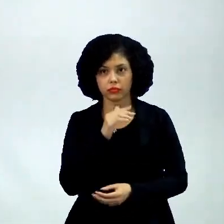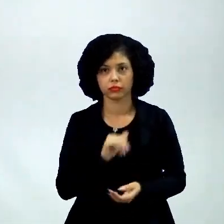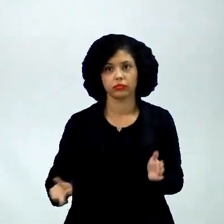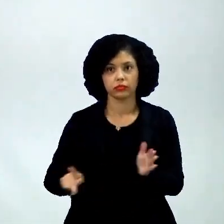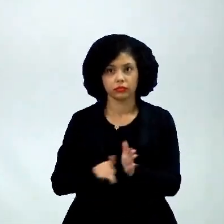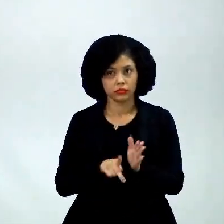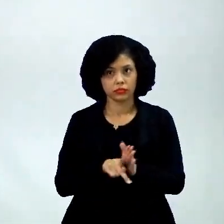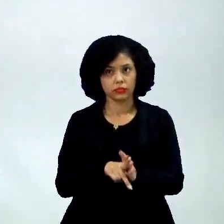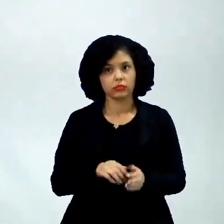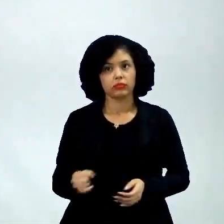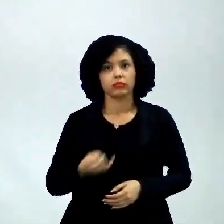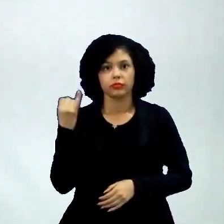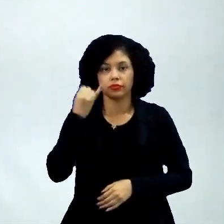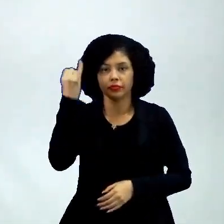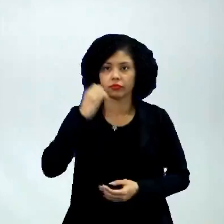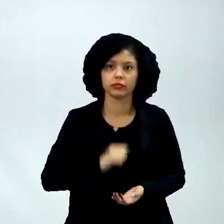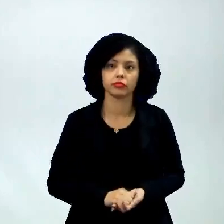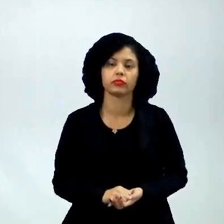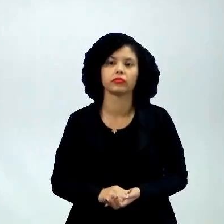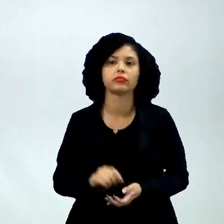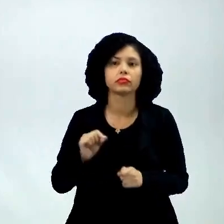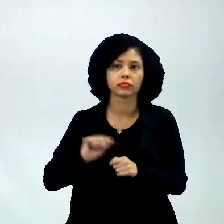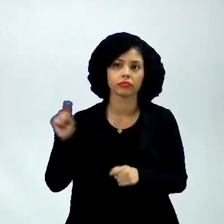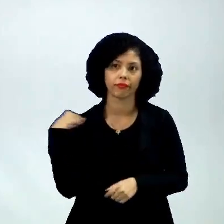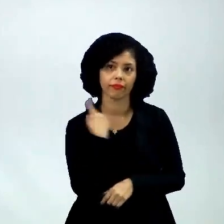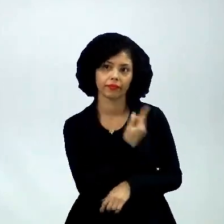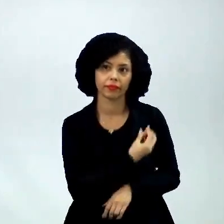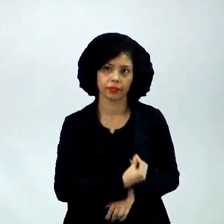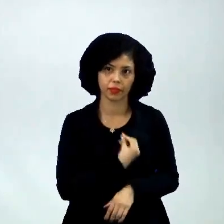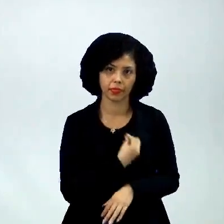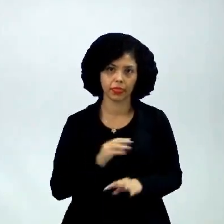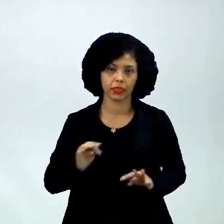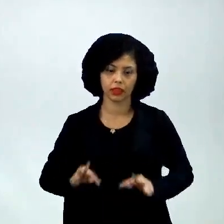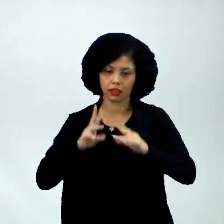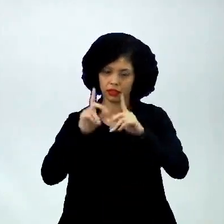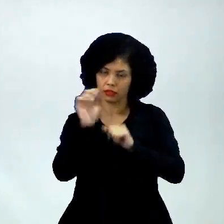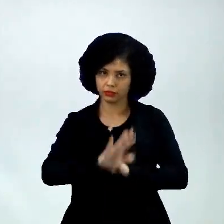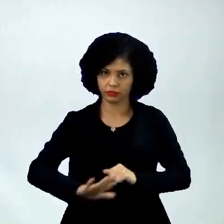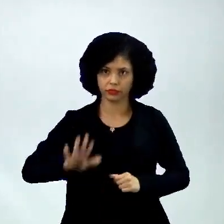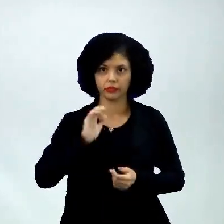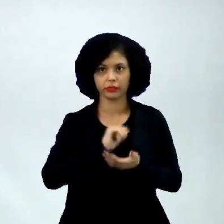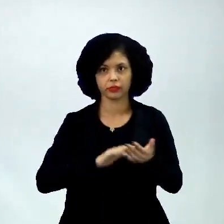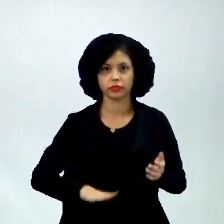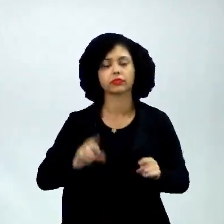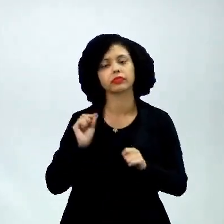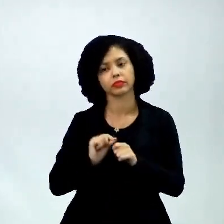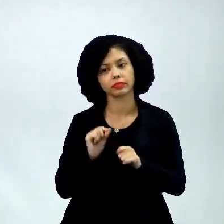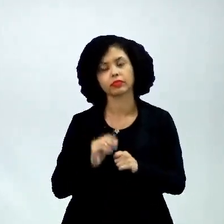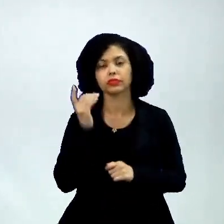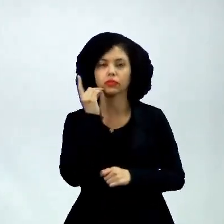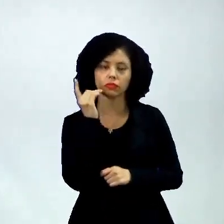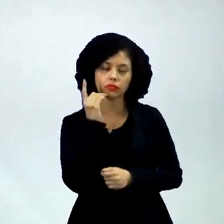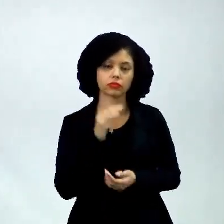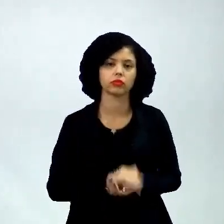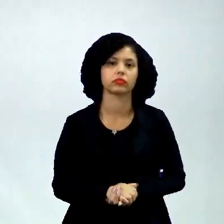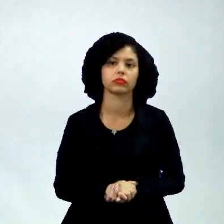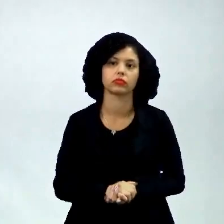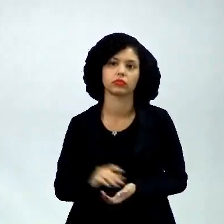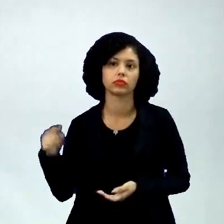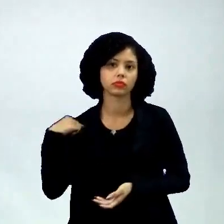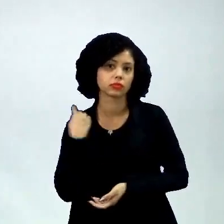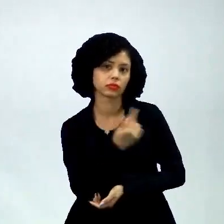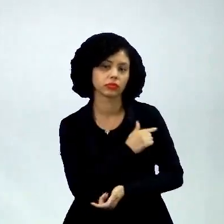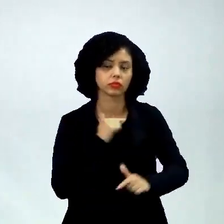em si, ela é super importante para a nossa sobrevivência e para todas as atividades que a gente faz no nosso dia a dia, no